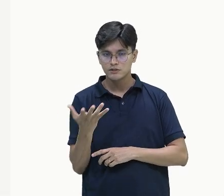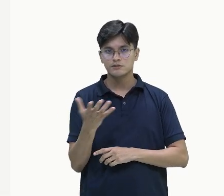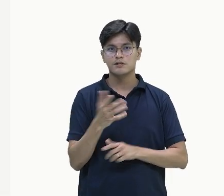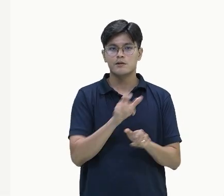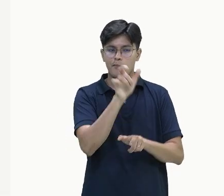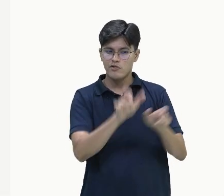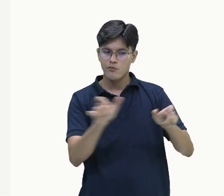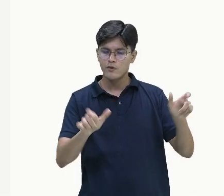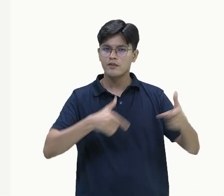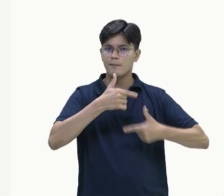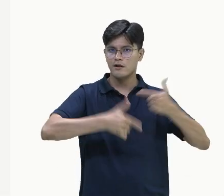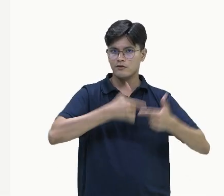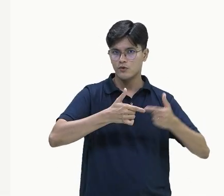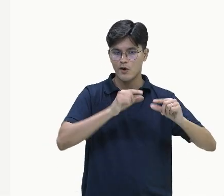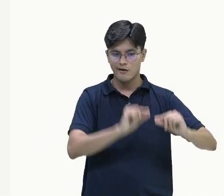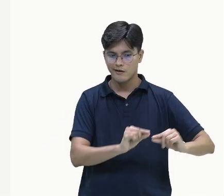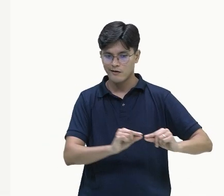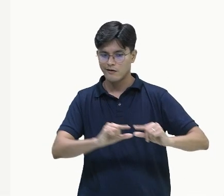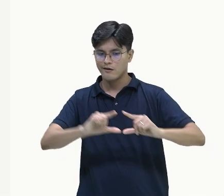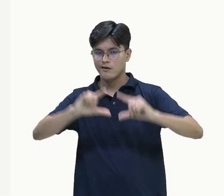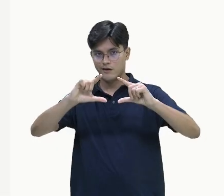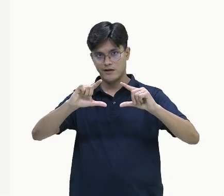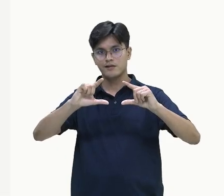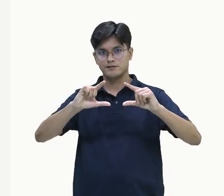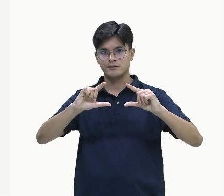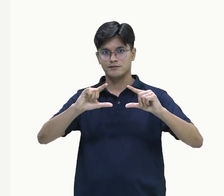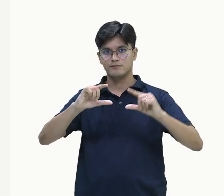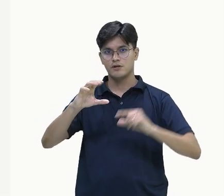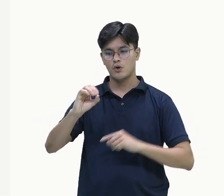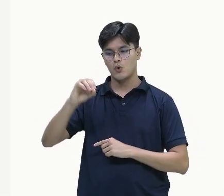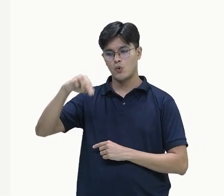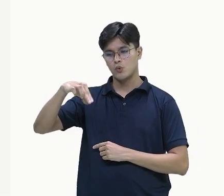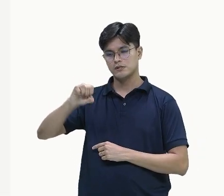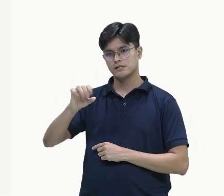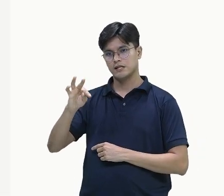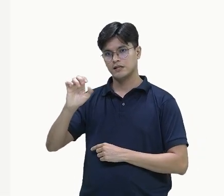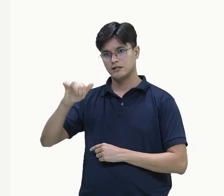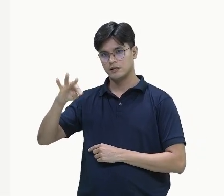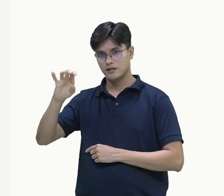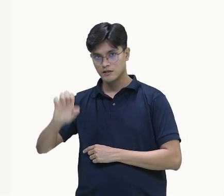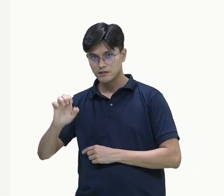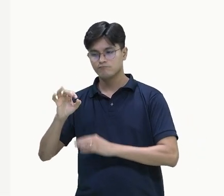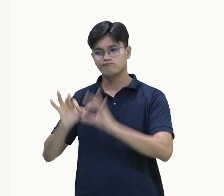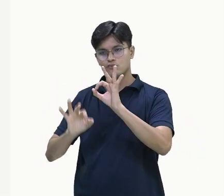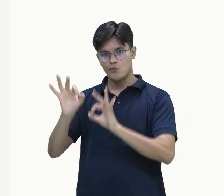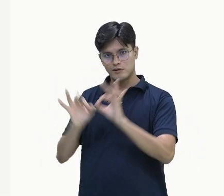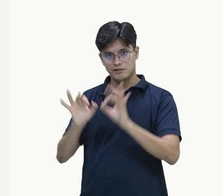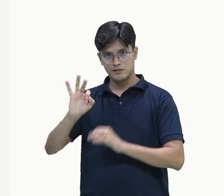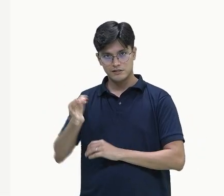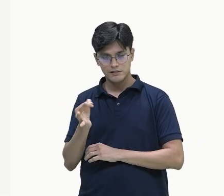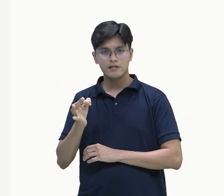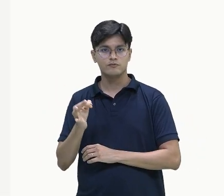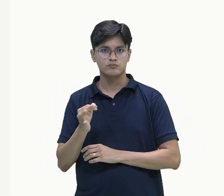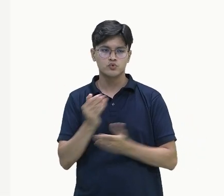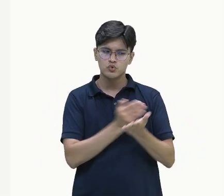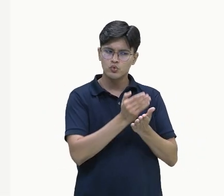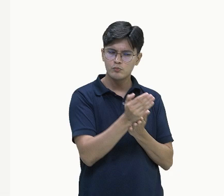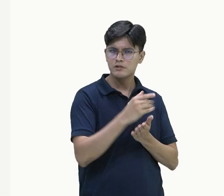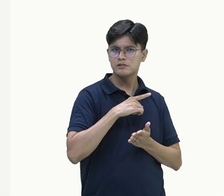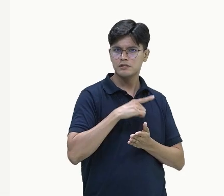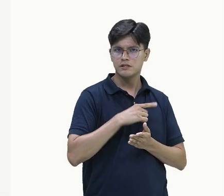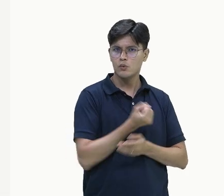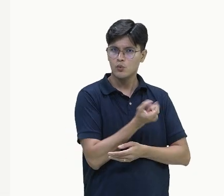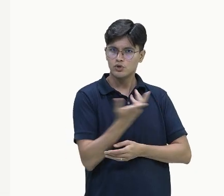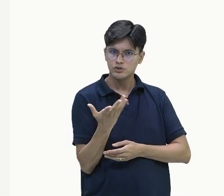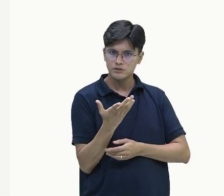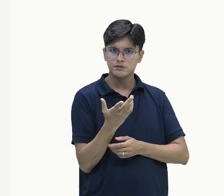organizada. Destaca bem a palavra, cresce de forma constante e organizada. No início da contagem havia 12 trabalhadores. A cada ano